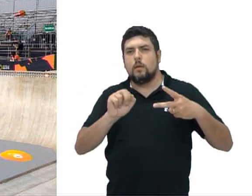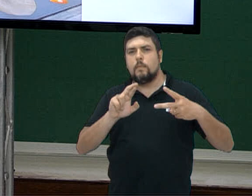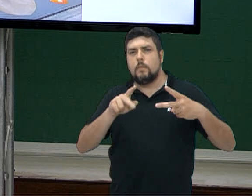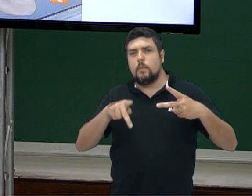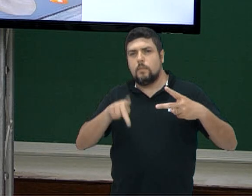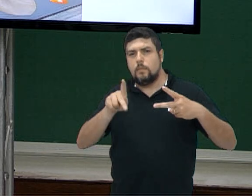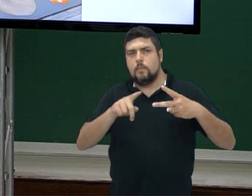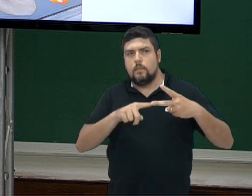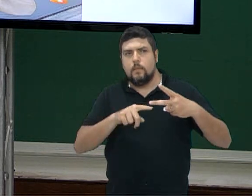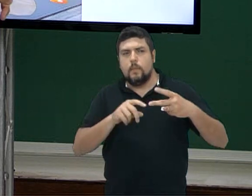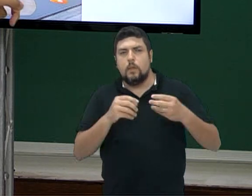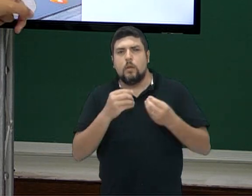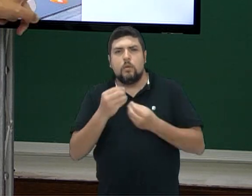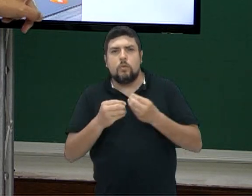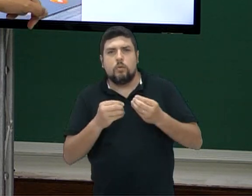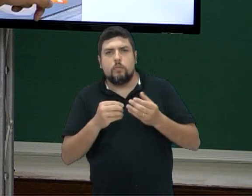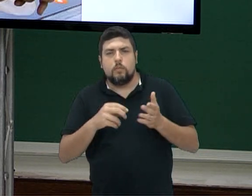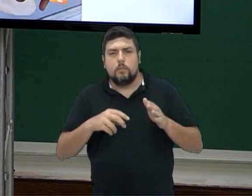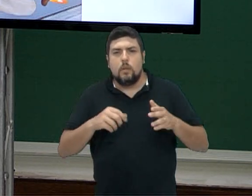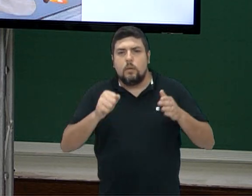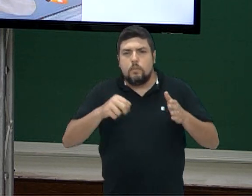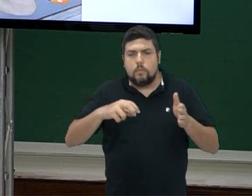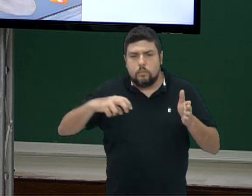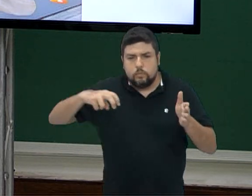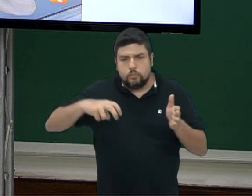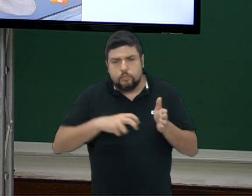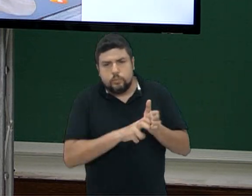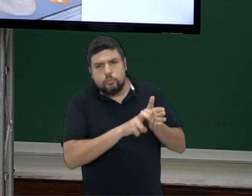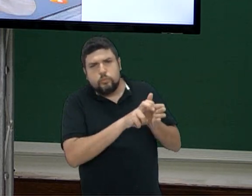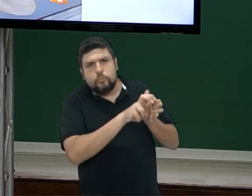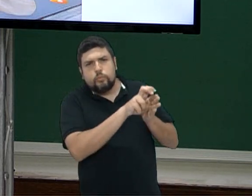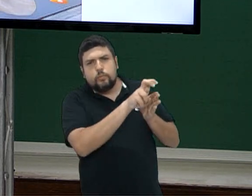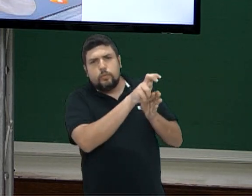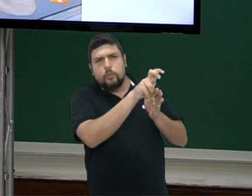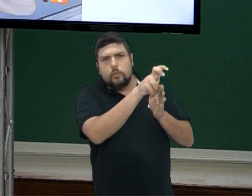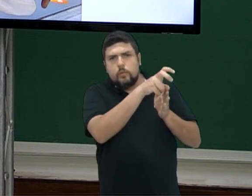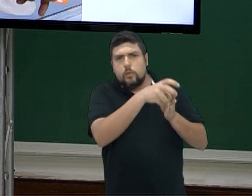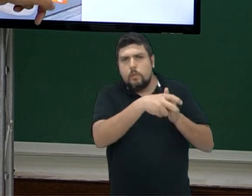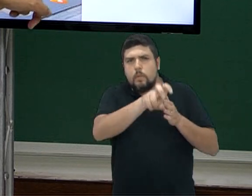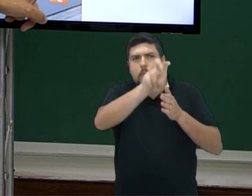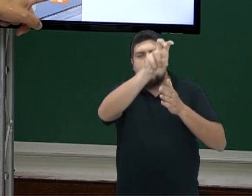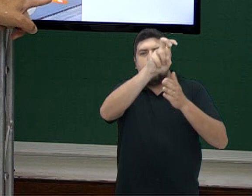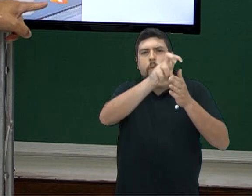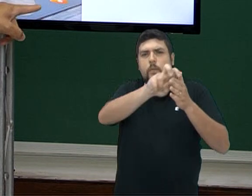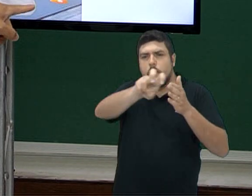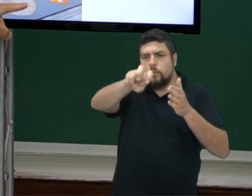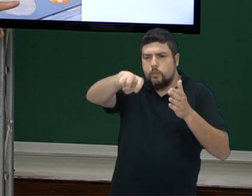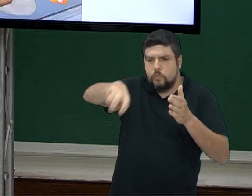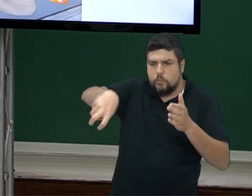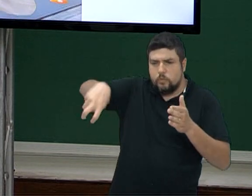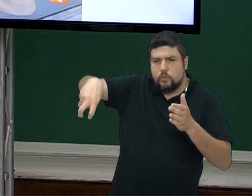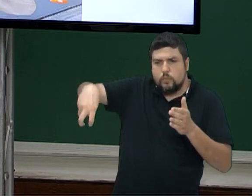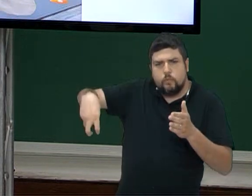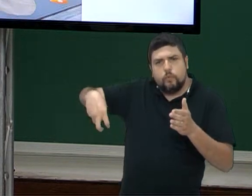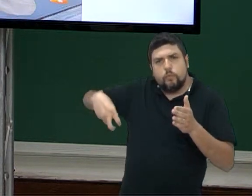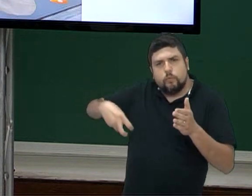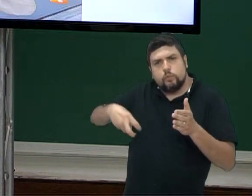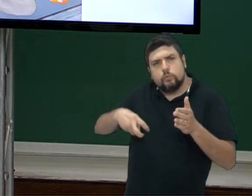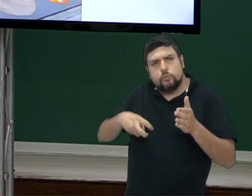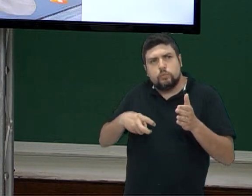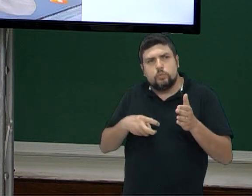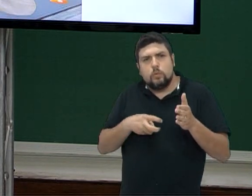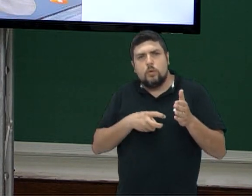emendar em outra. Então ele pode fazer aqui uma manobra numa vertical, faz um aéreo, ele desce e ele pode emendar